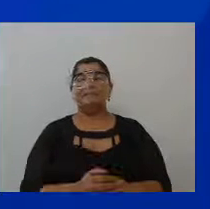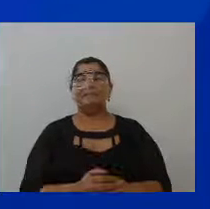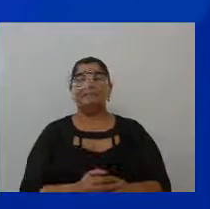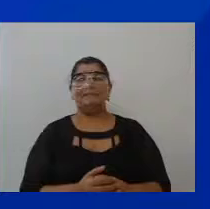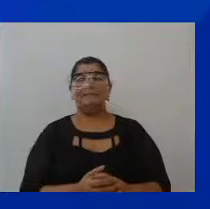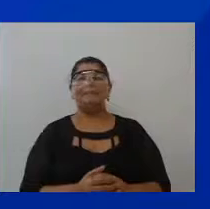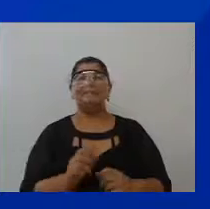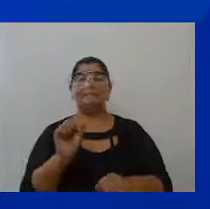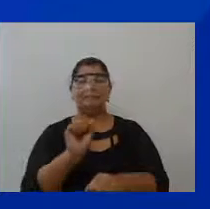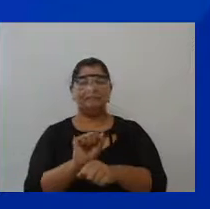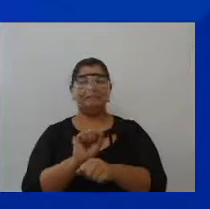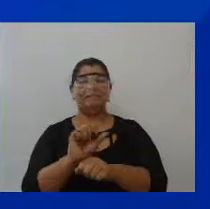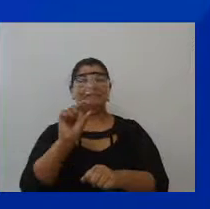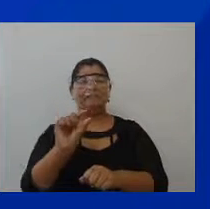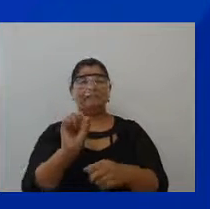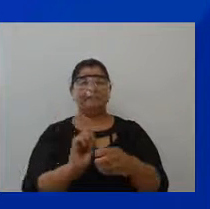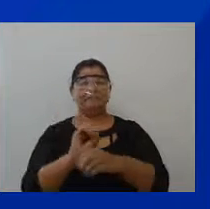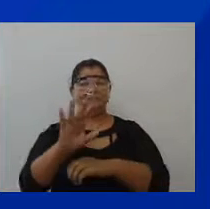Um momento.